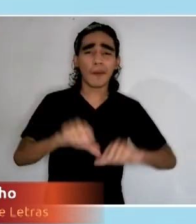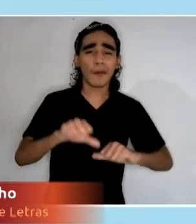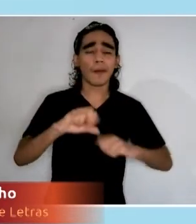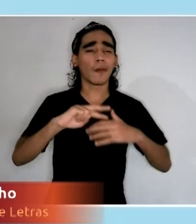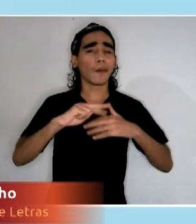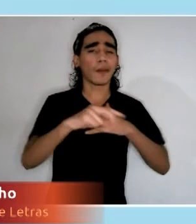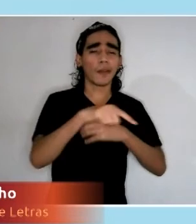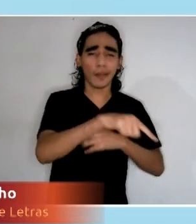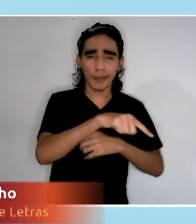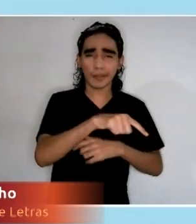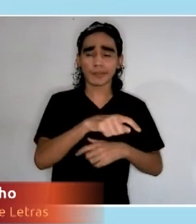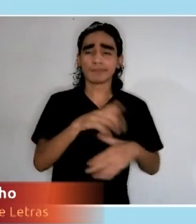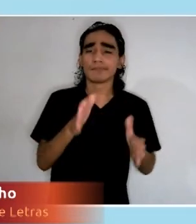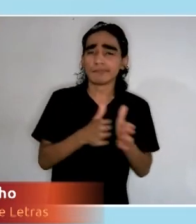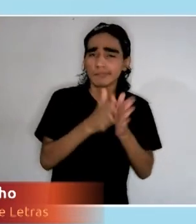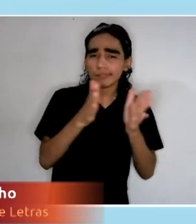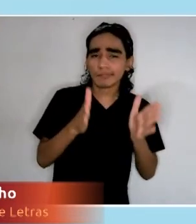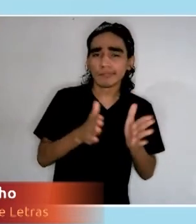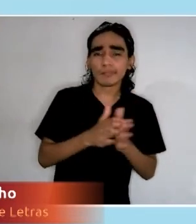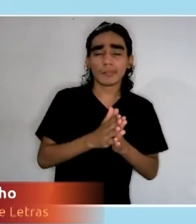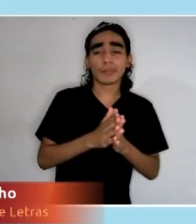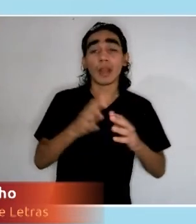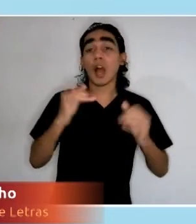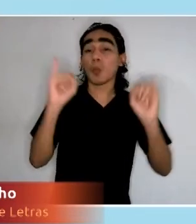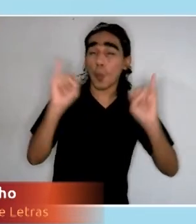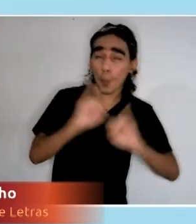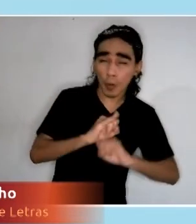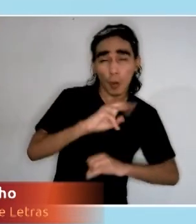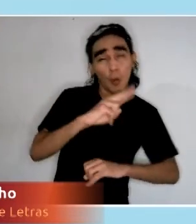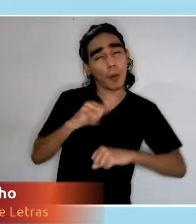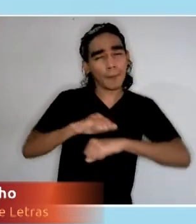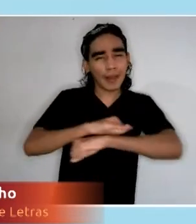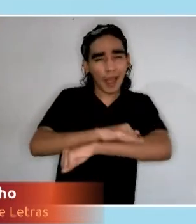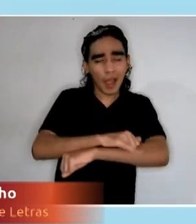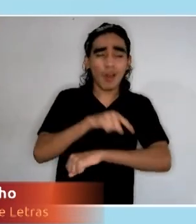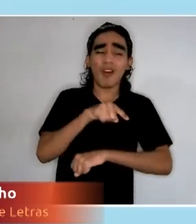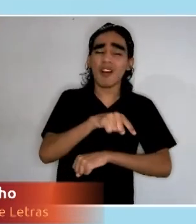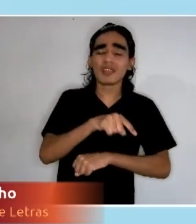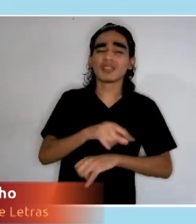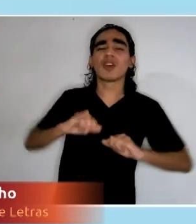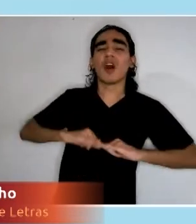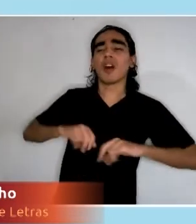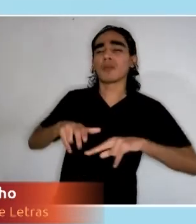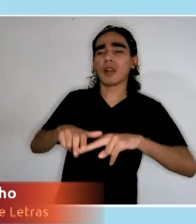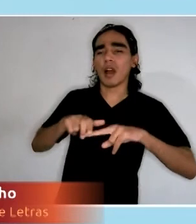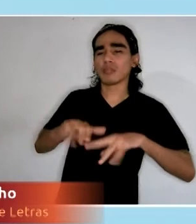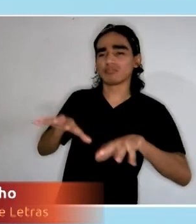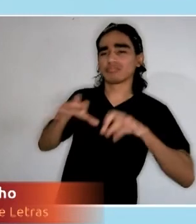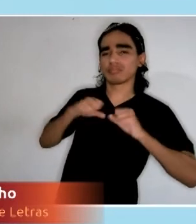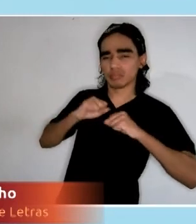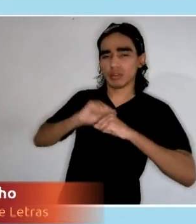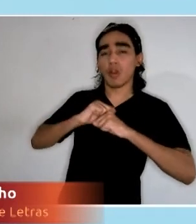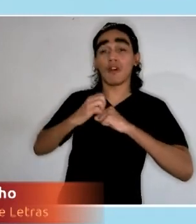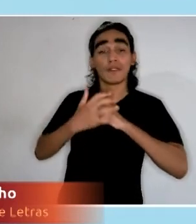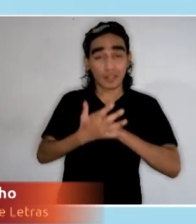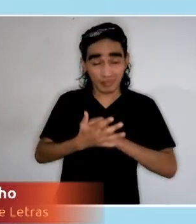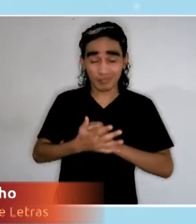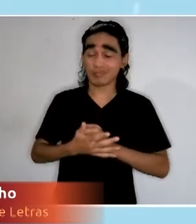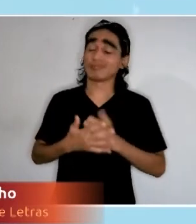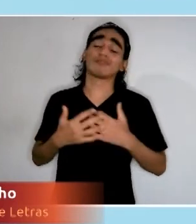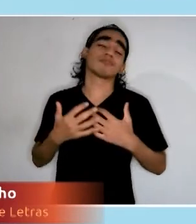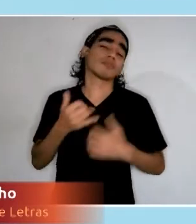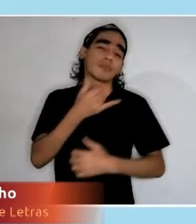sobrepeso, obesidade, ou que são mais afetados pela Covid. Então, de novo, é uma tempestade perfeita, infelizmente, que